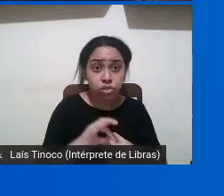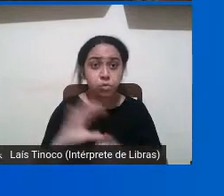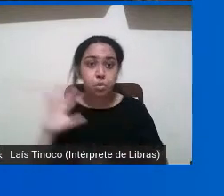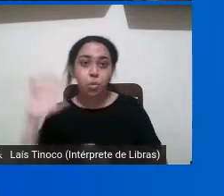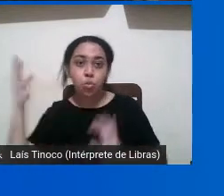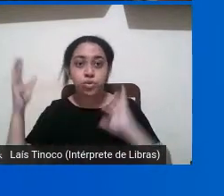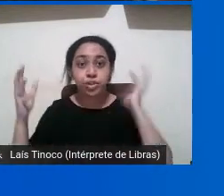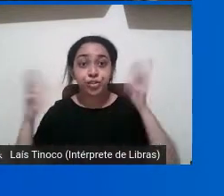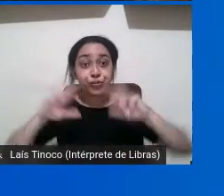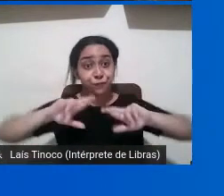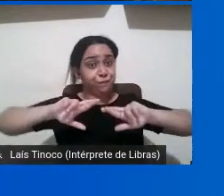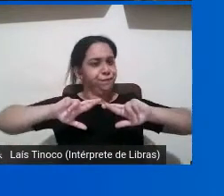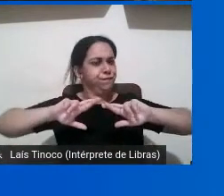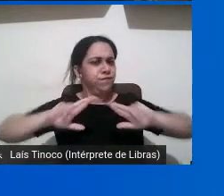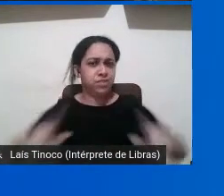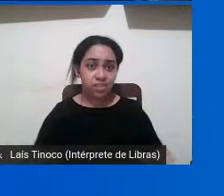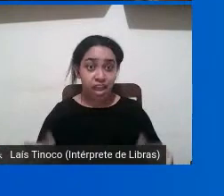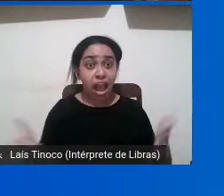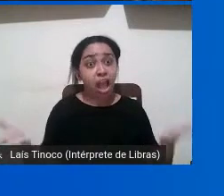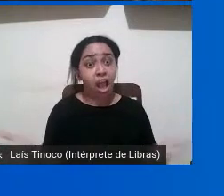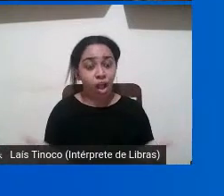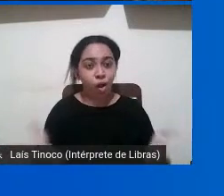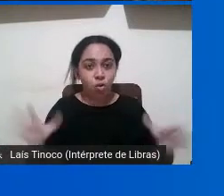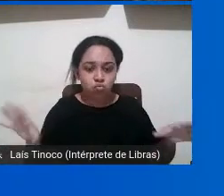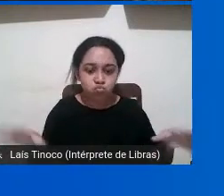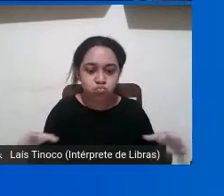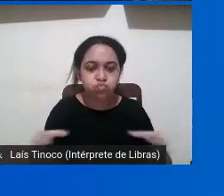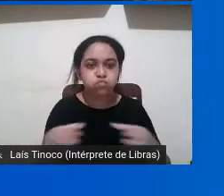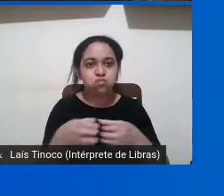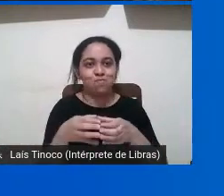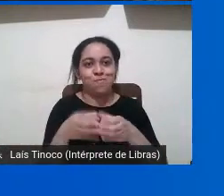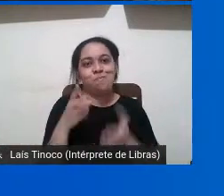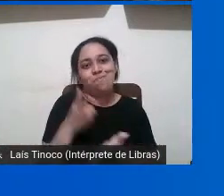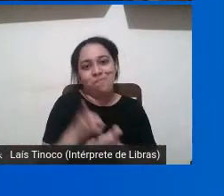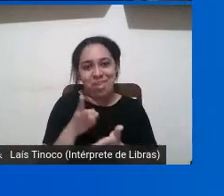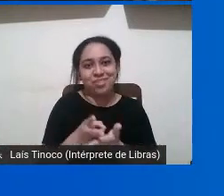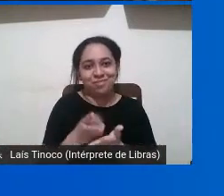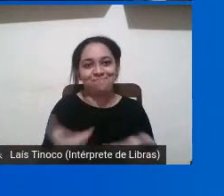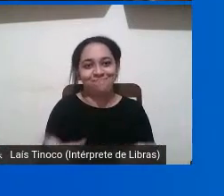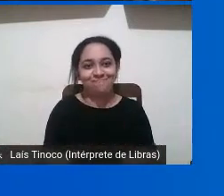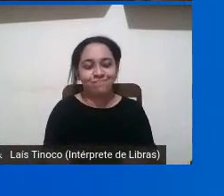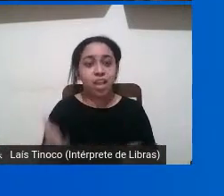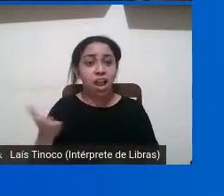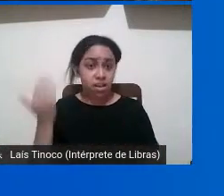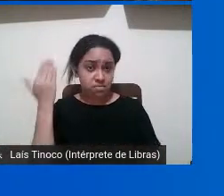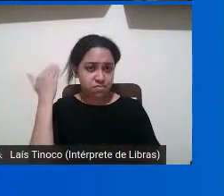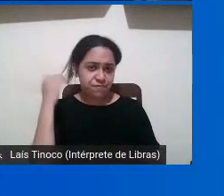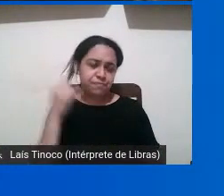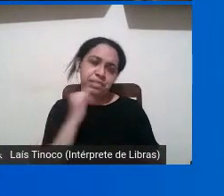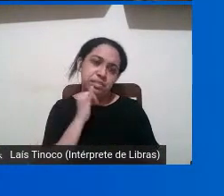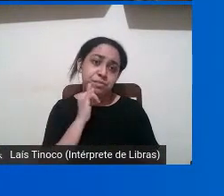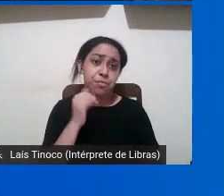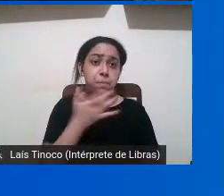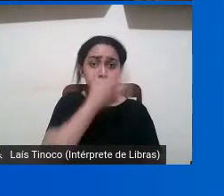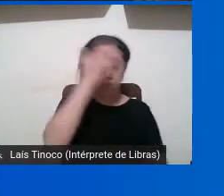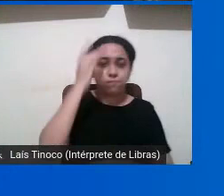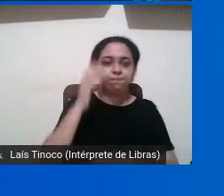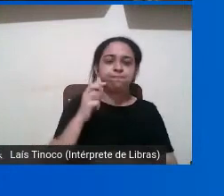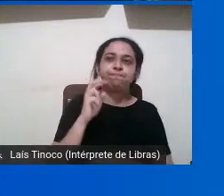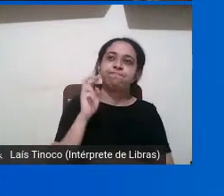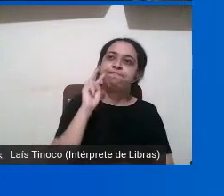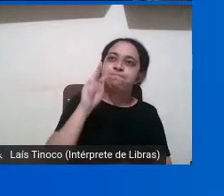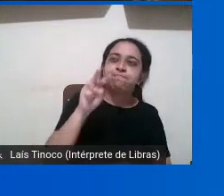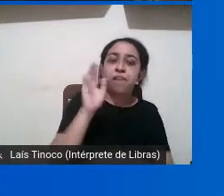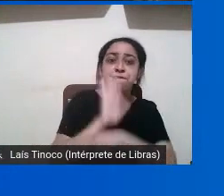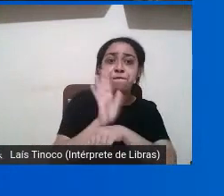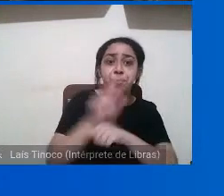diferenciadas estão Reunidas agora no mesmo suporte Então antes as pessoas vieram filme no cinema Liam um